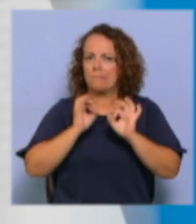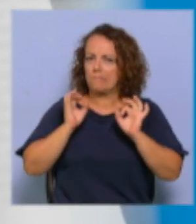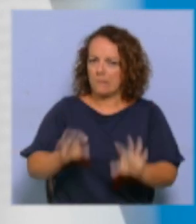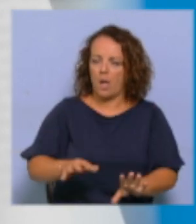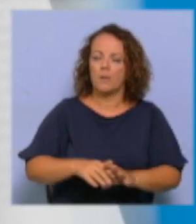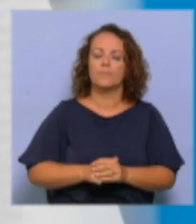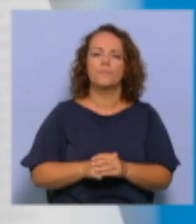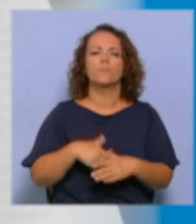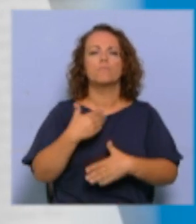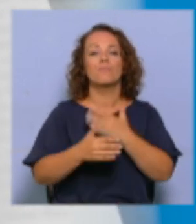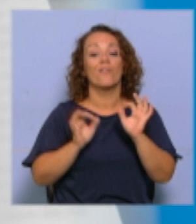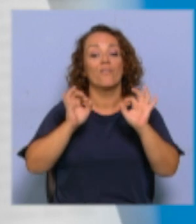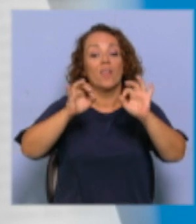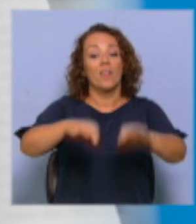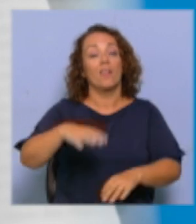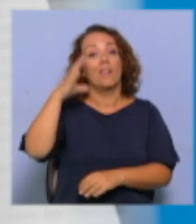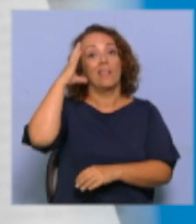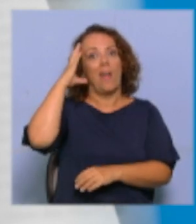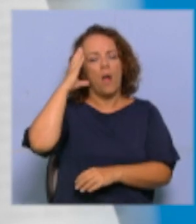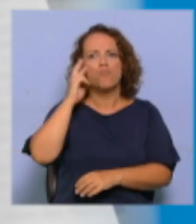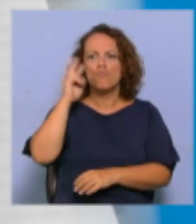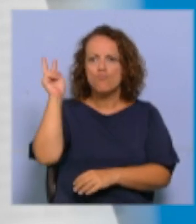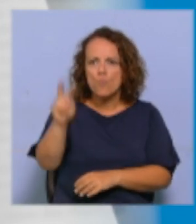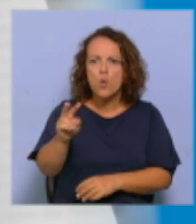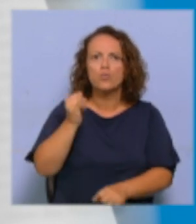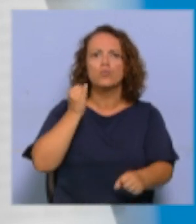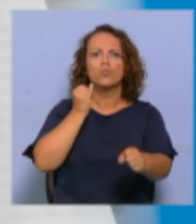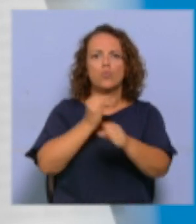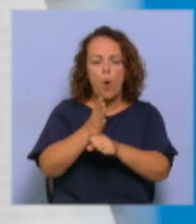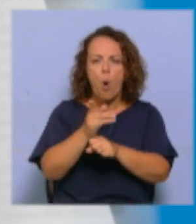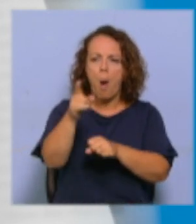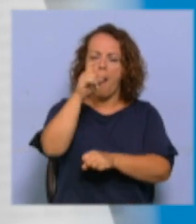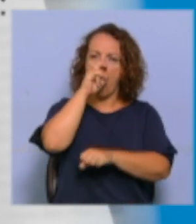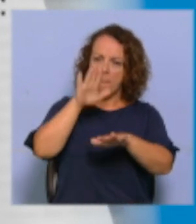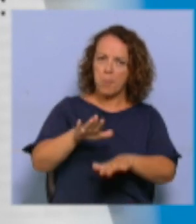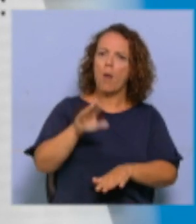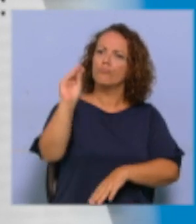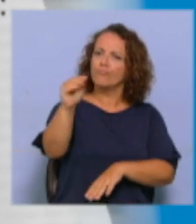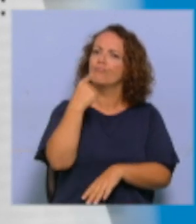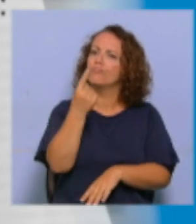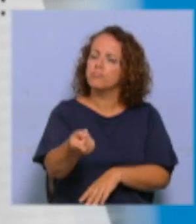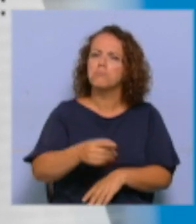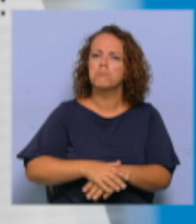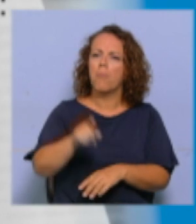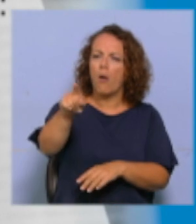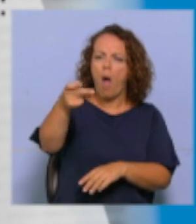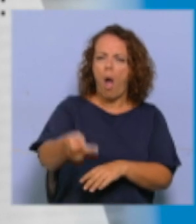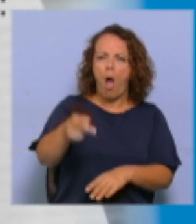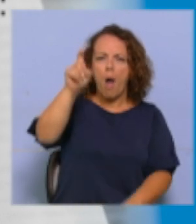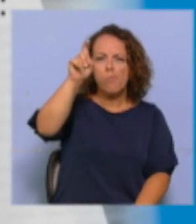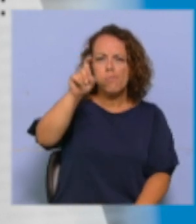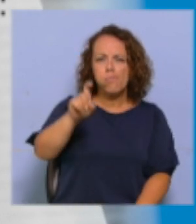ao cair da tarde, encontrou ainda outros que estavam parados e disse-lhes: Por que ficais aqui todo o dia sem